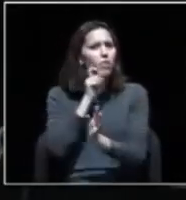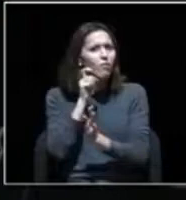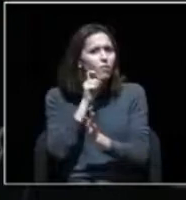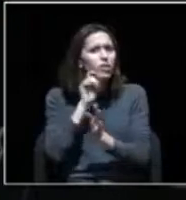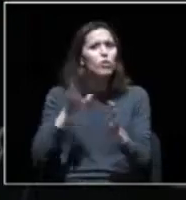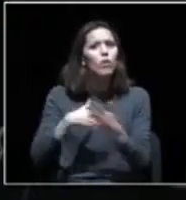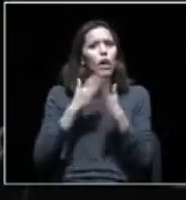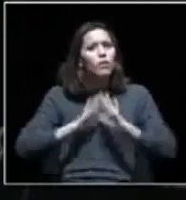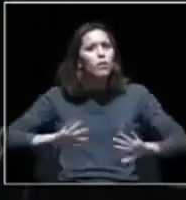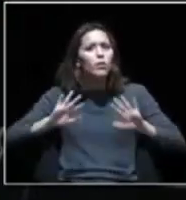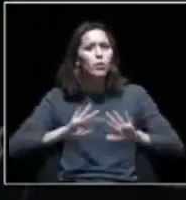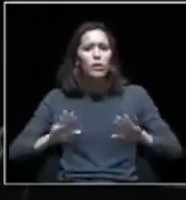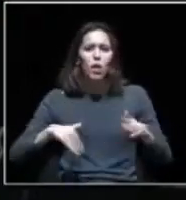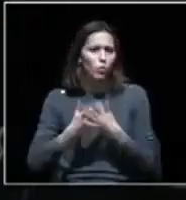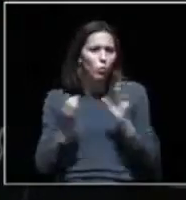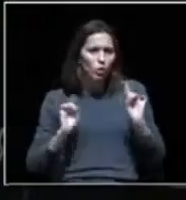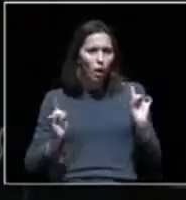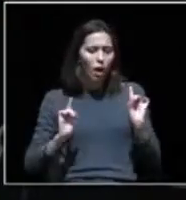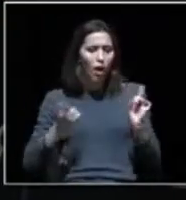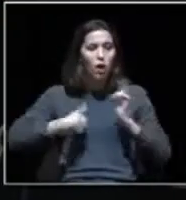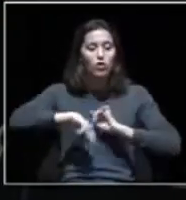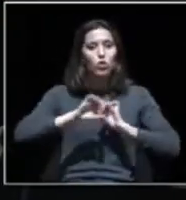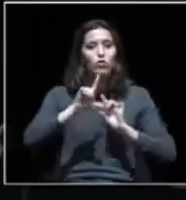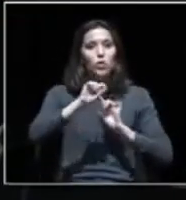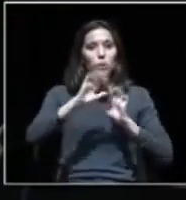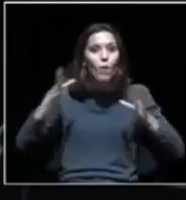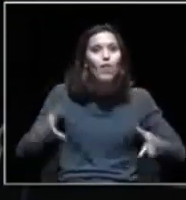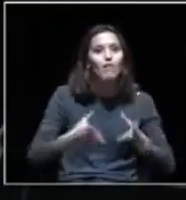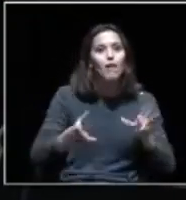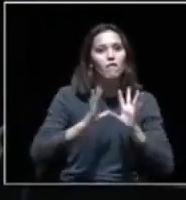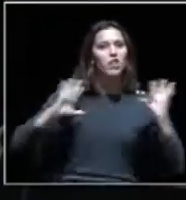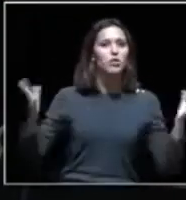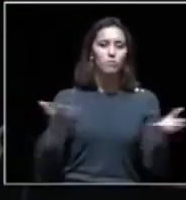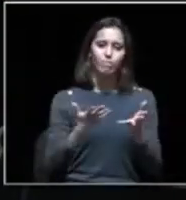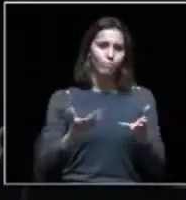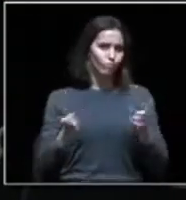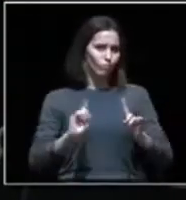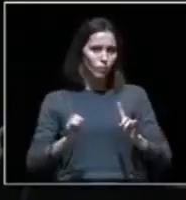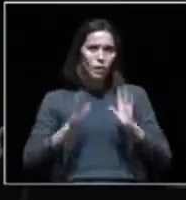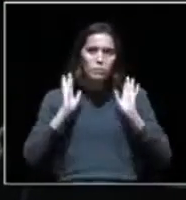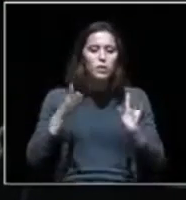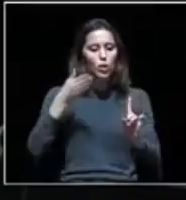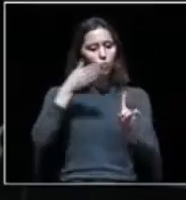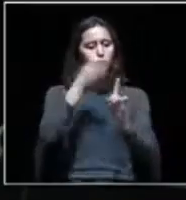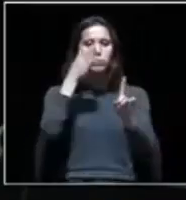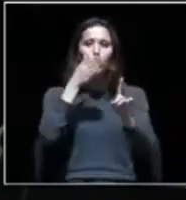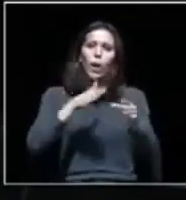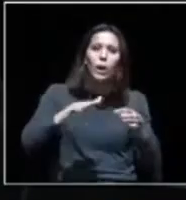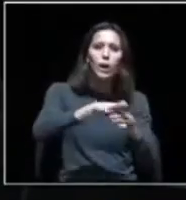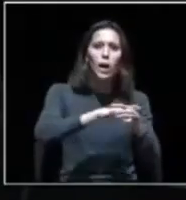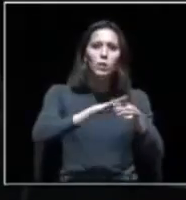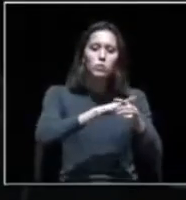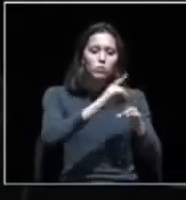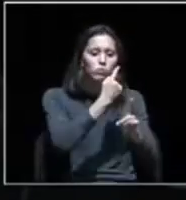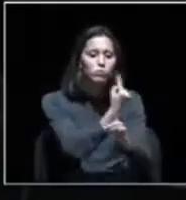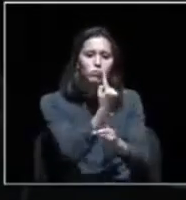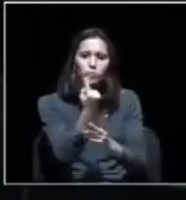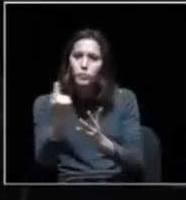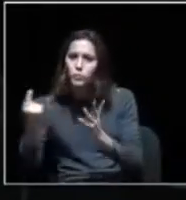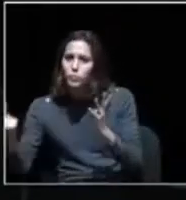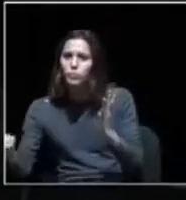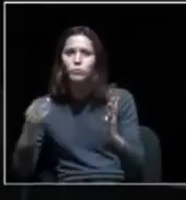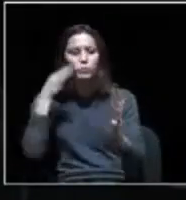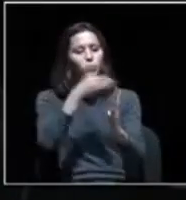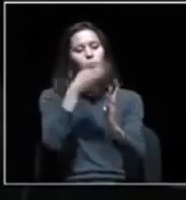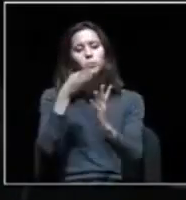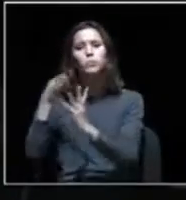tranquilidade, tal como também não alimentamos generalizações. É fundamental sermos objetivos, analisar caso a caso e procurar soluções